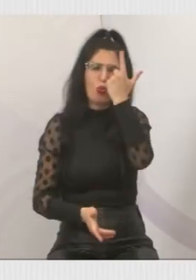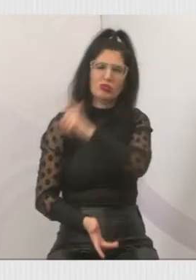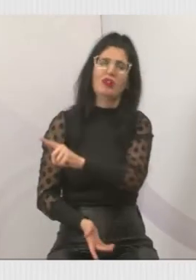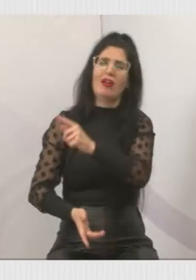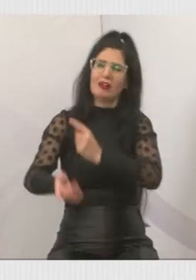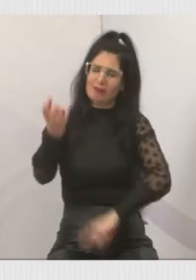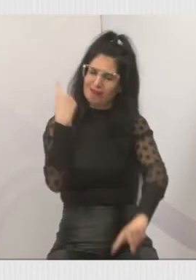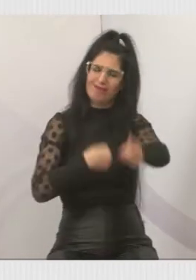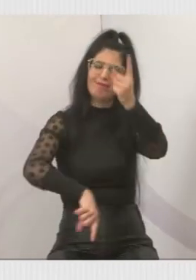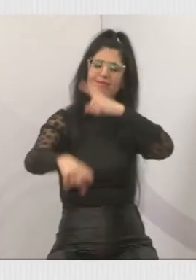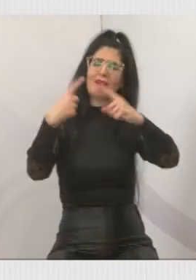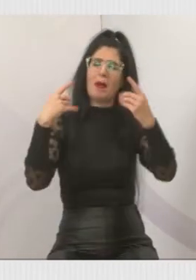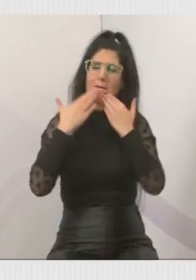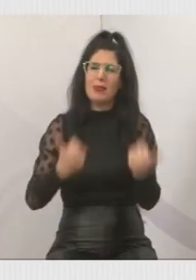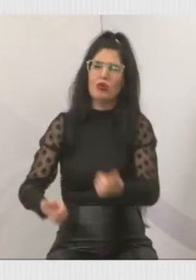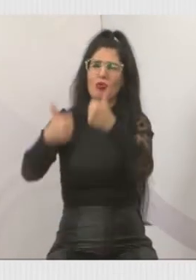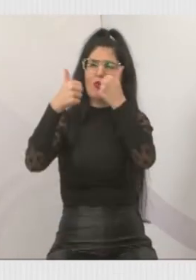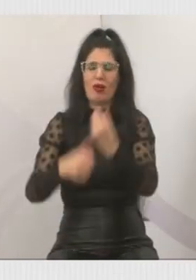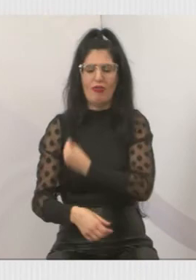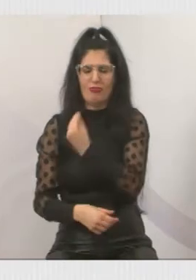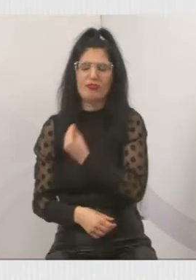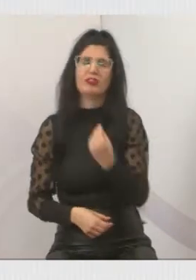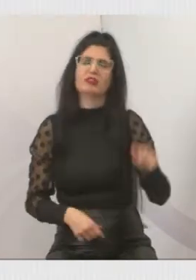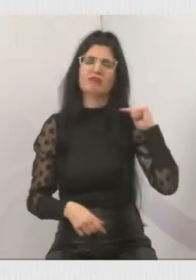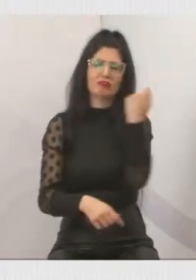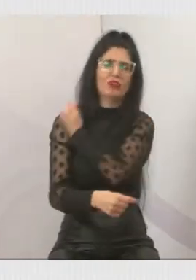que a gente está passando. E a gente vai vencer.